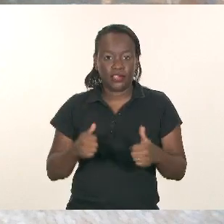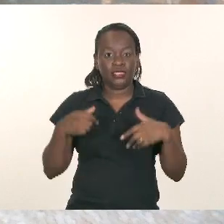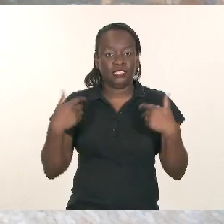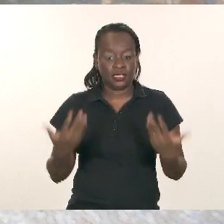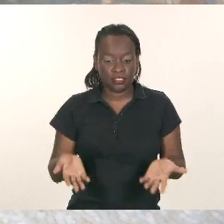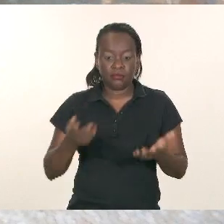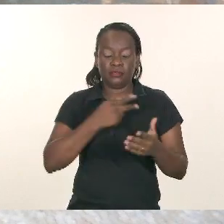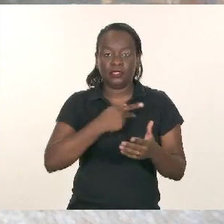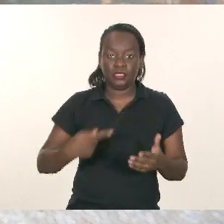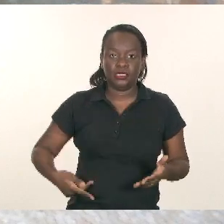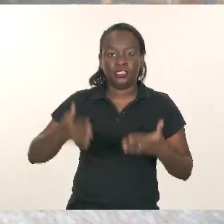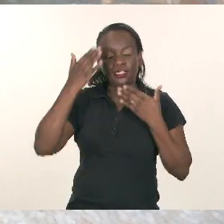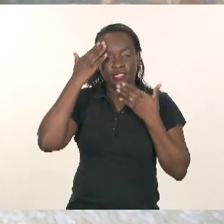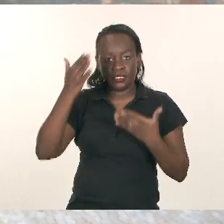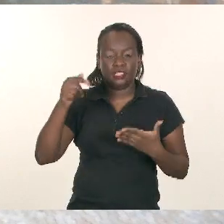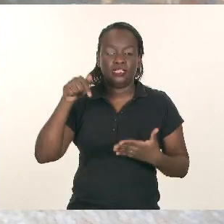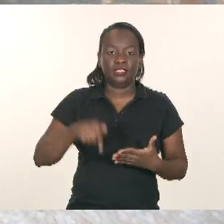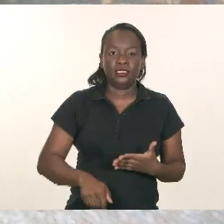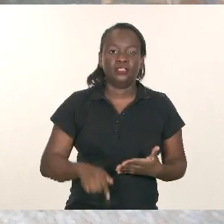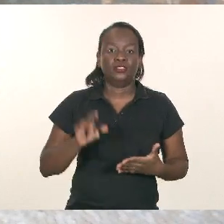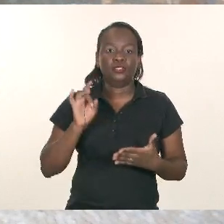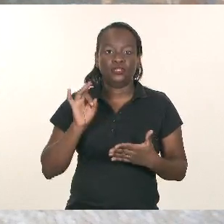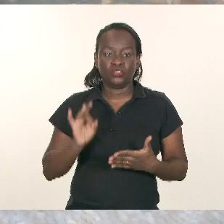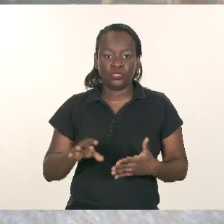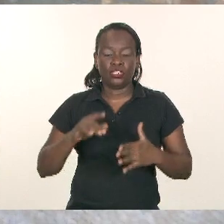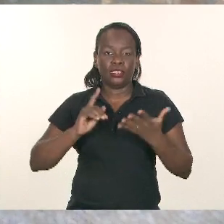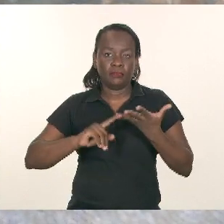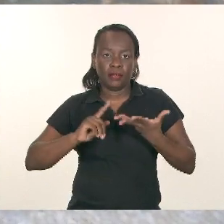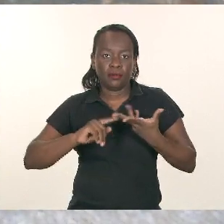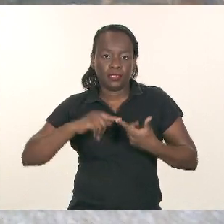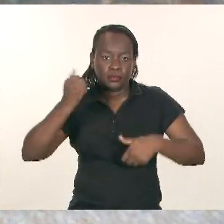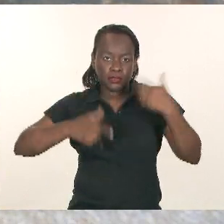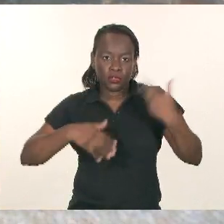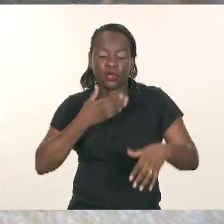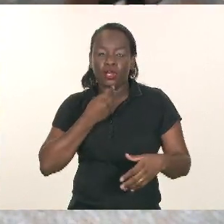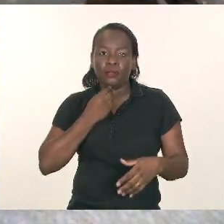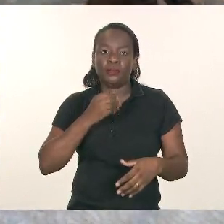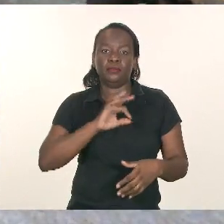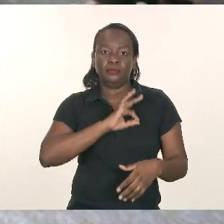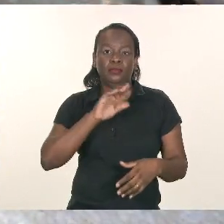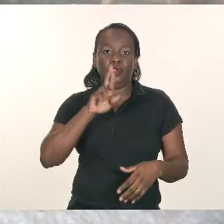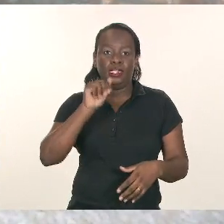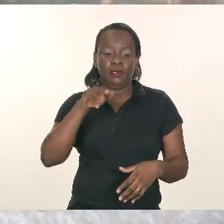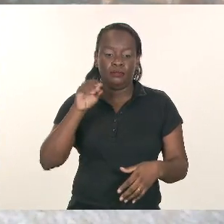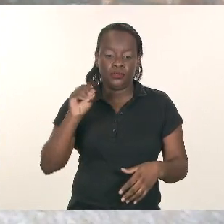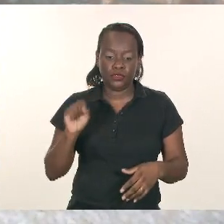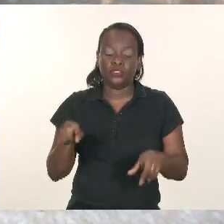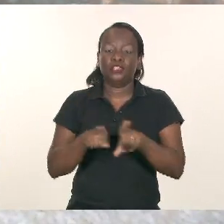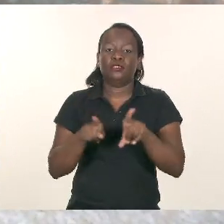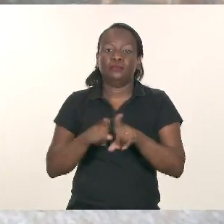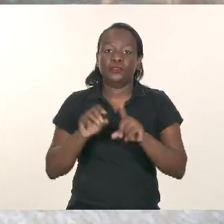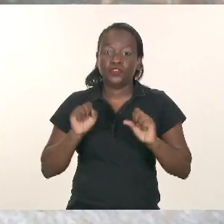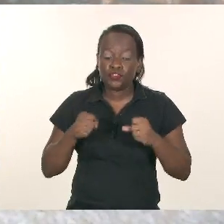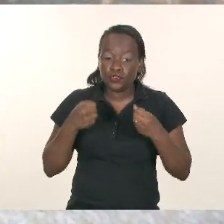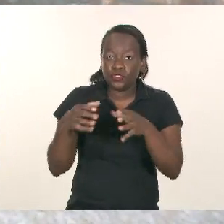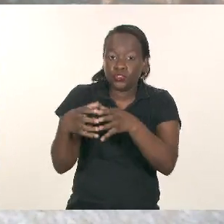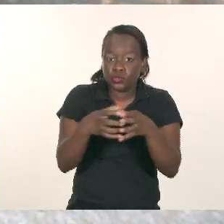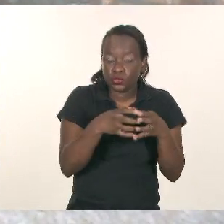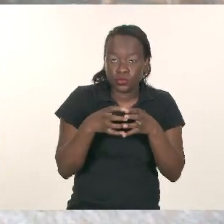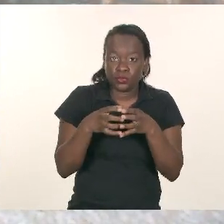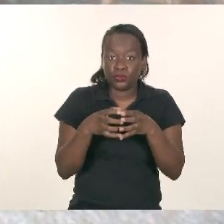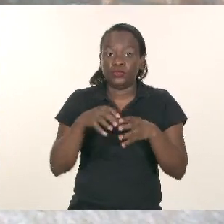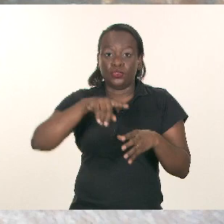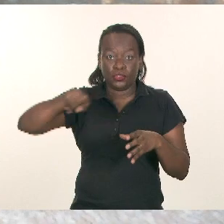senhor presidente, agradecer aqui não só as ponderações do Coronel Ramos, mas também ao esforço coletivo